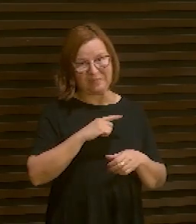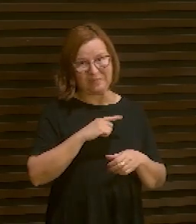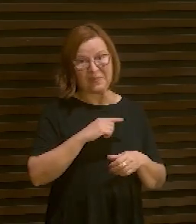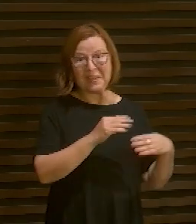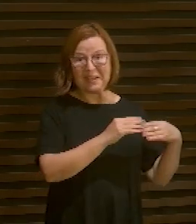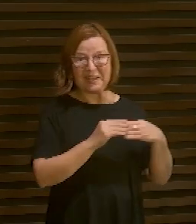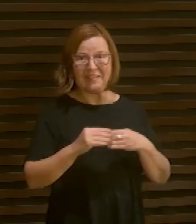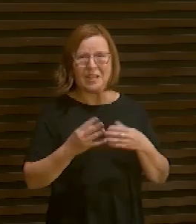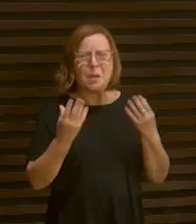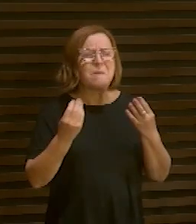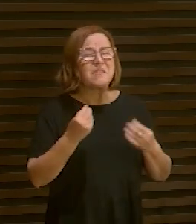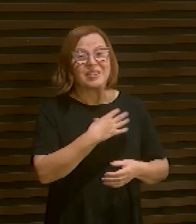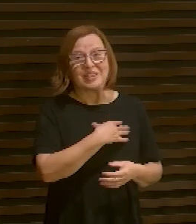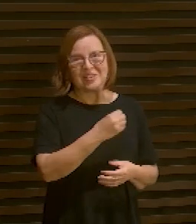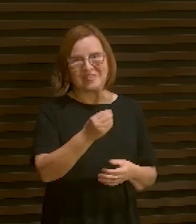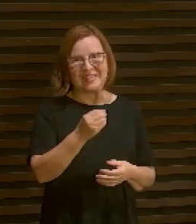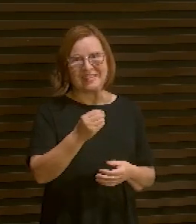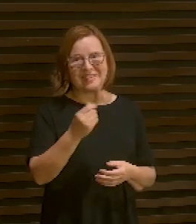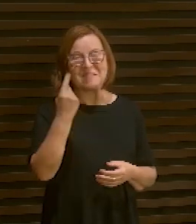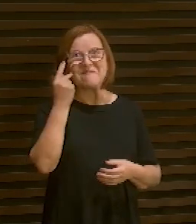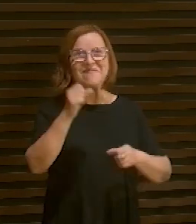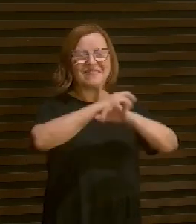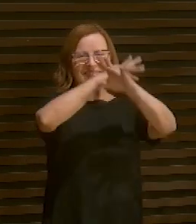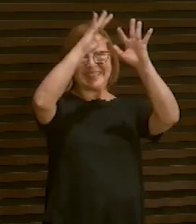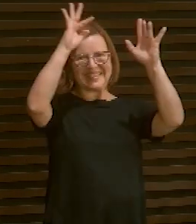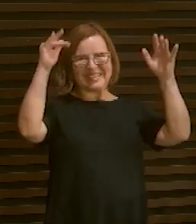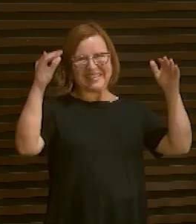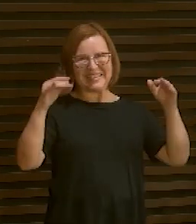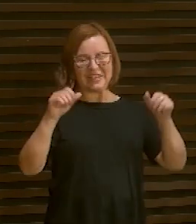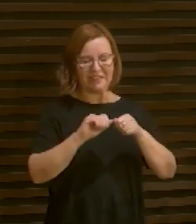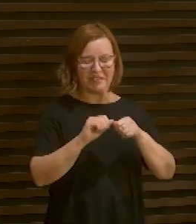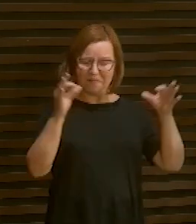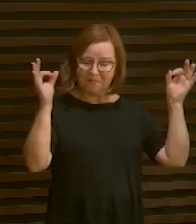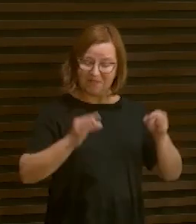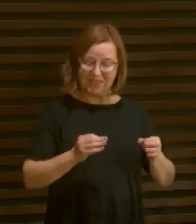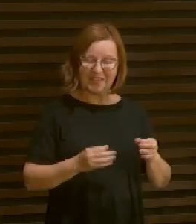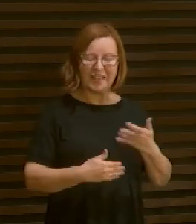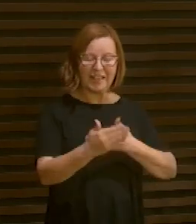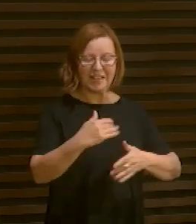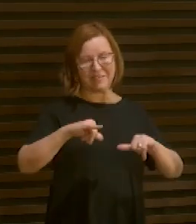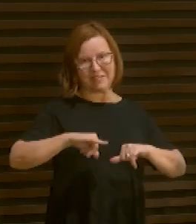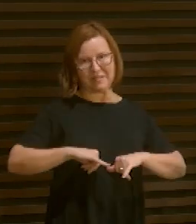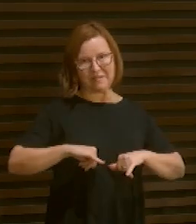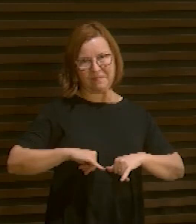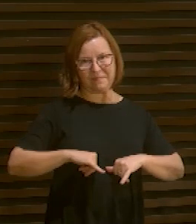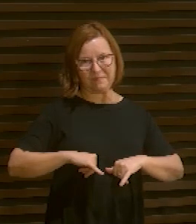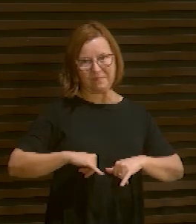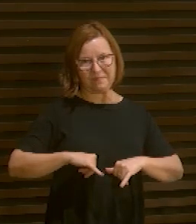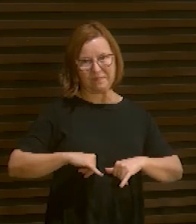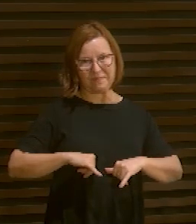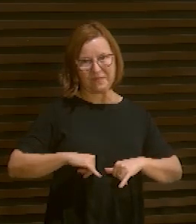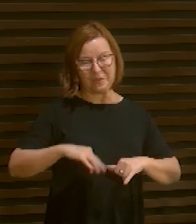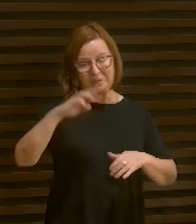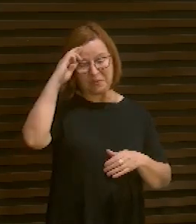palavra gostosa, muitos filhos à glória, aperfeiçoasse por meio do sofrimento o